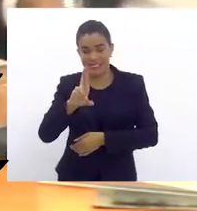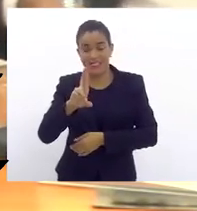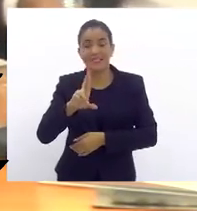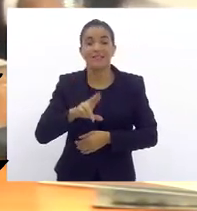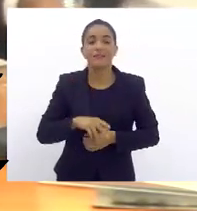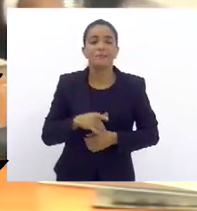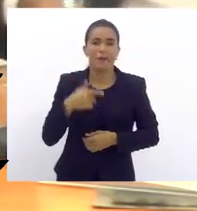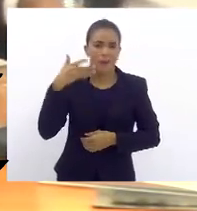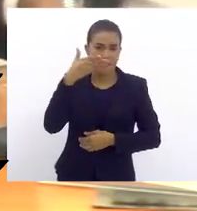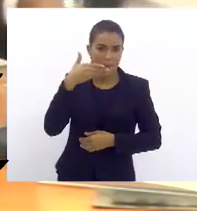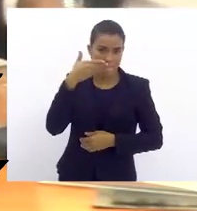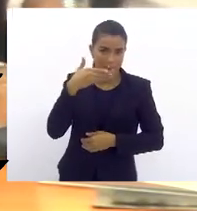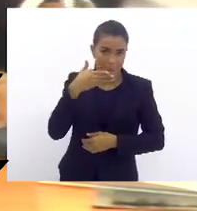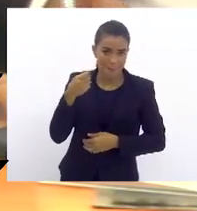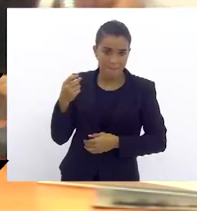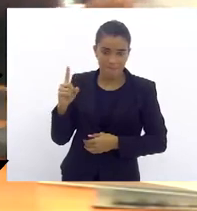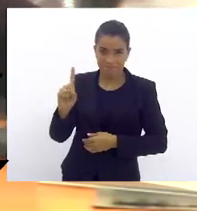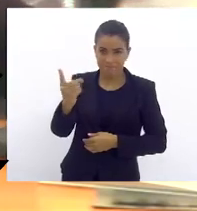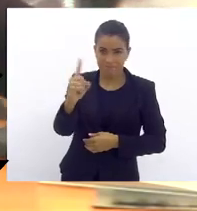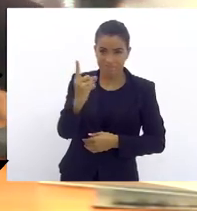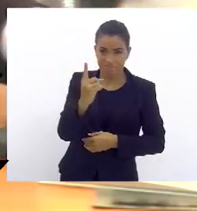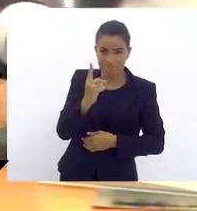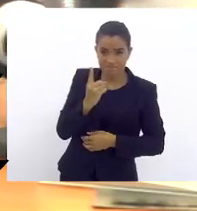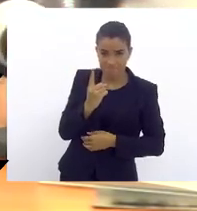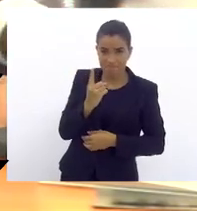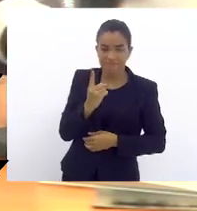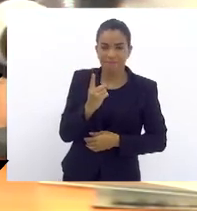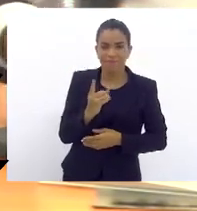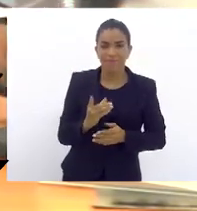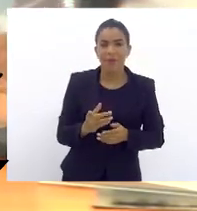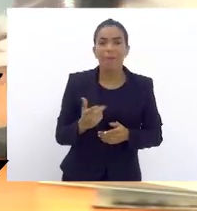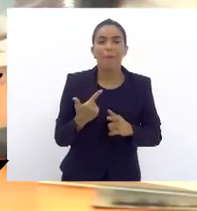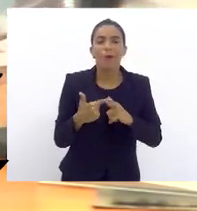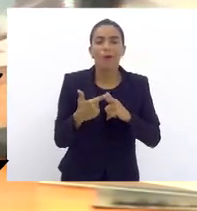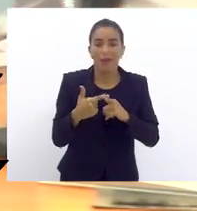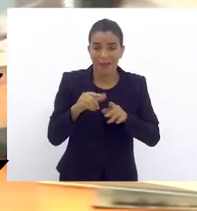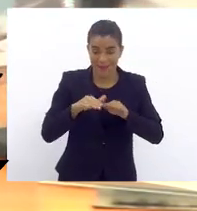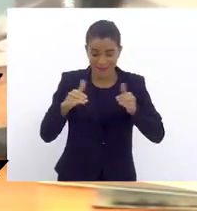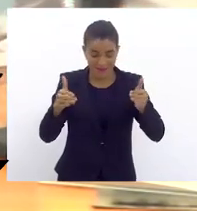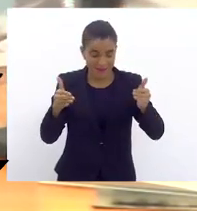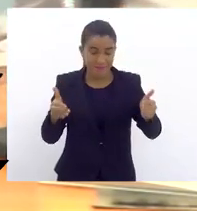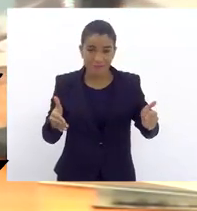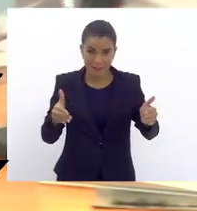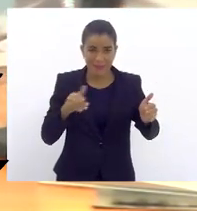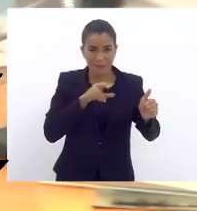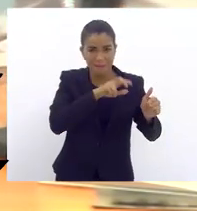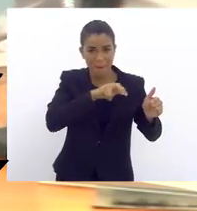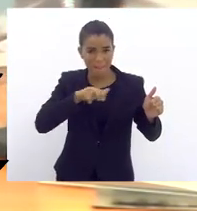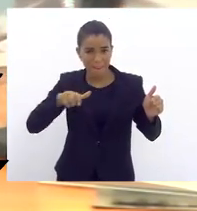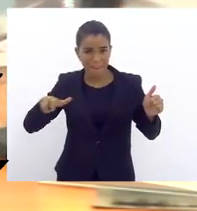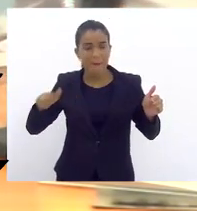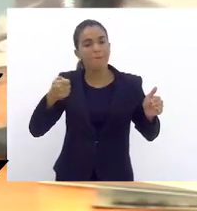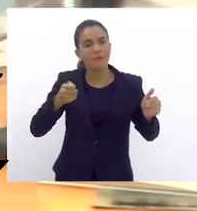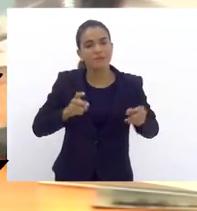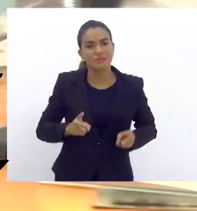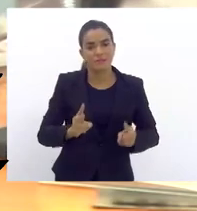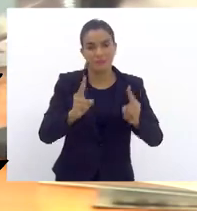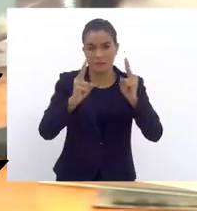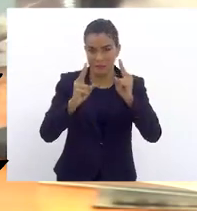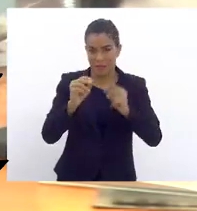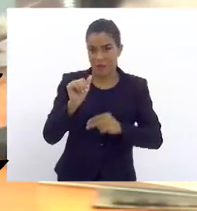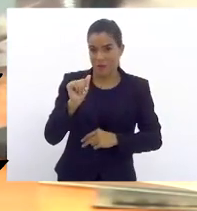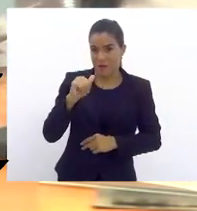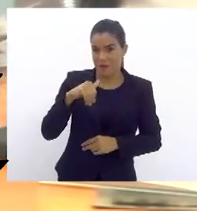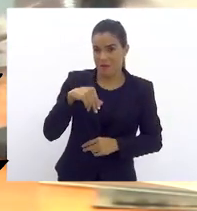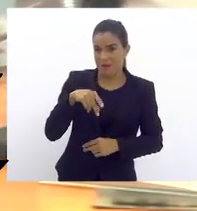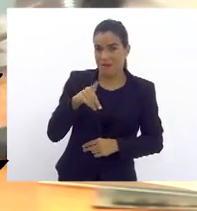aqui e depois eu retorno para que a mesa possa fazer essa sequência com a Andressa